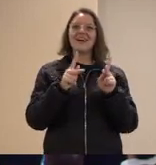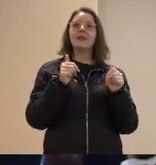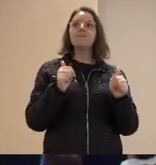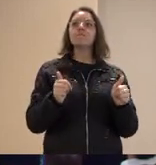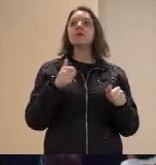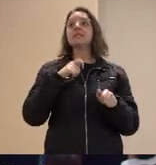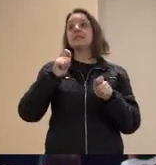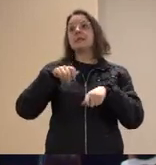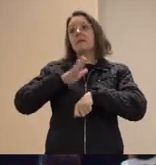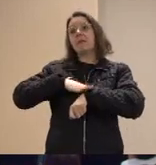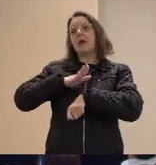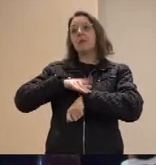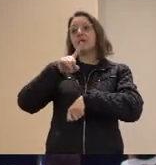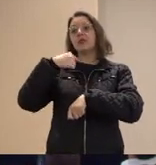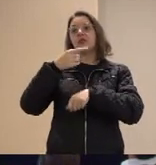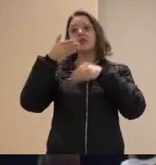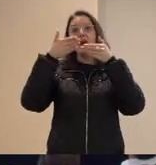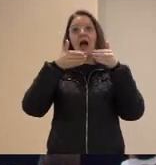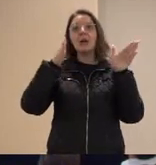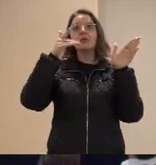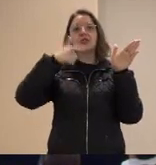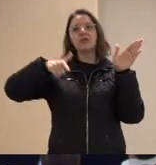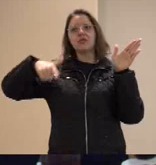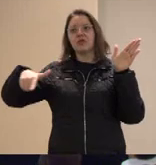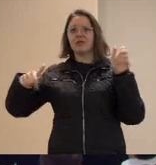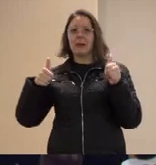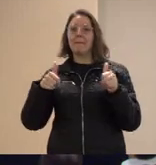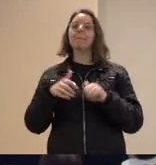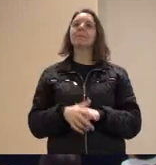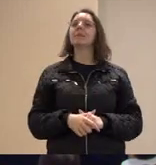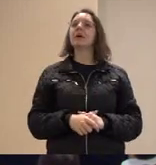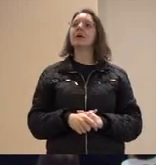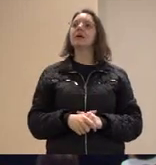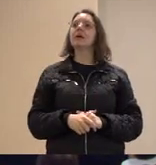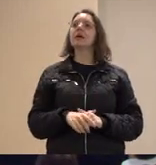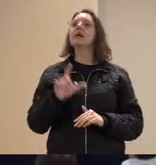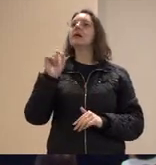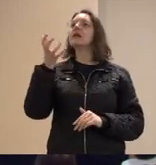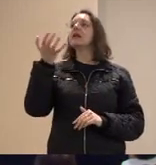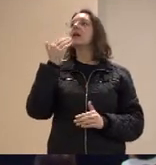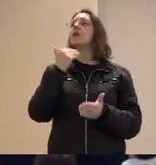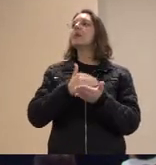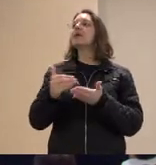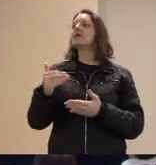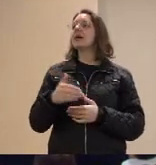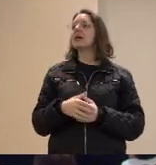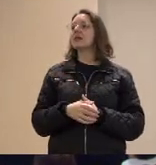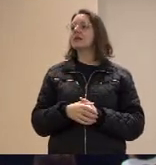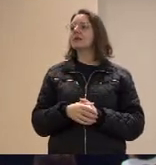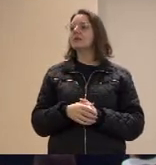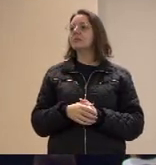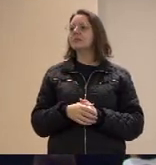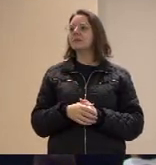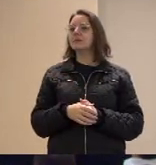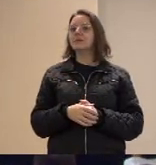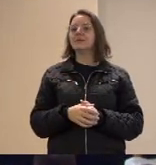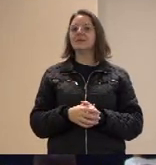tempo, a gente abre mais um bloco. Tá certo? Alguém gostaria?